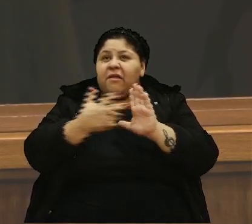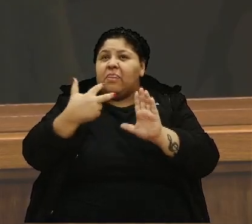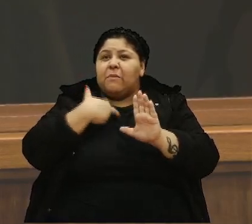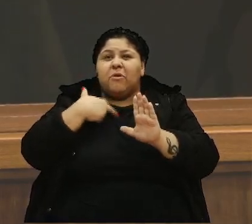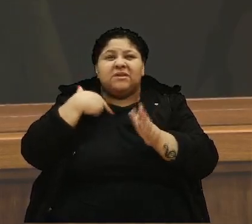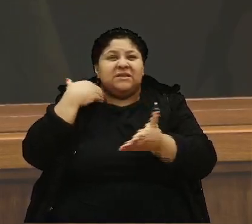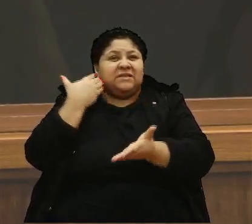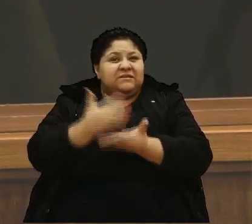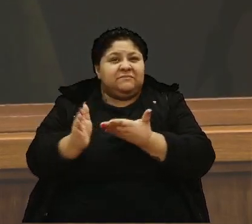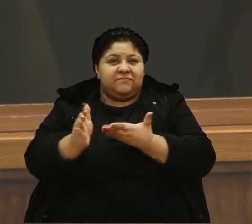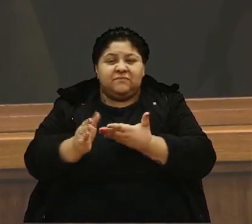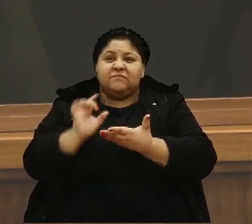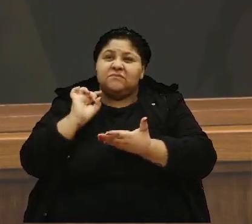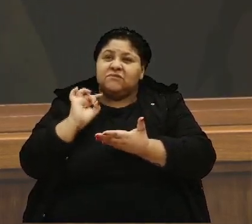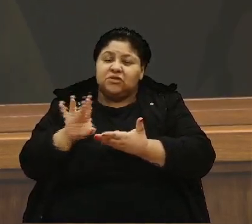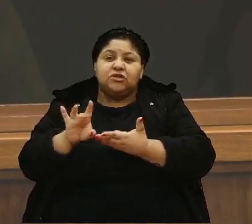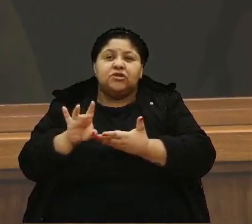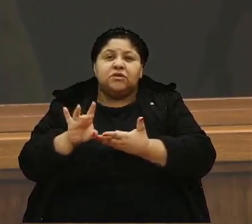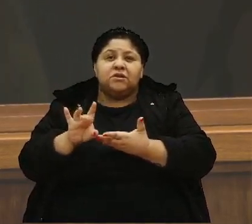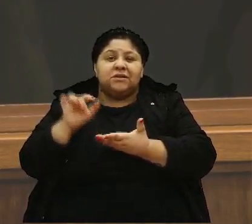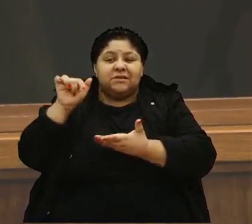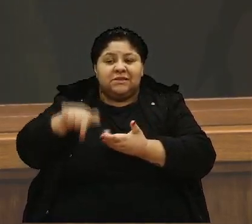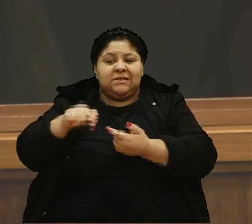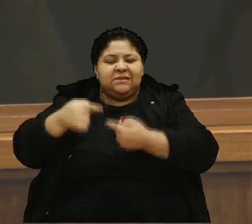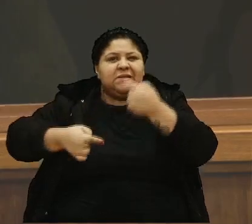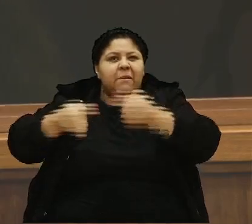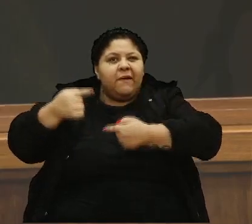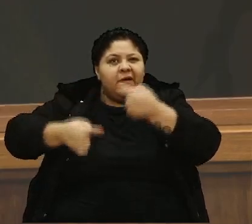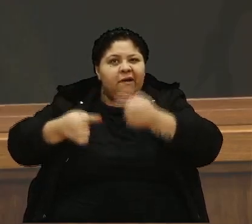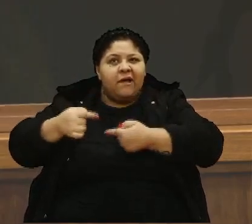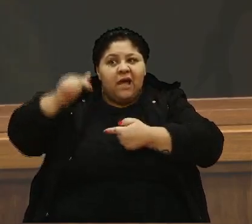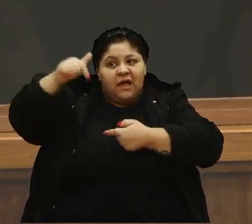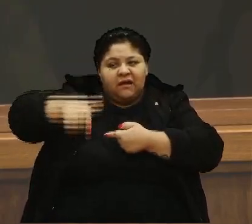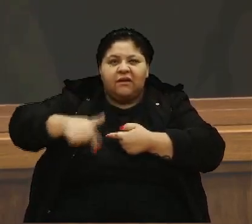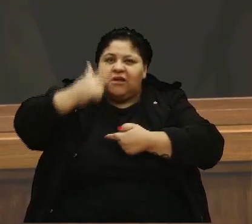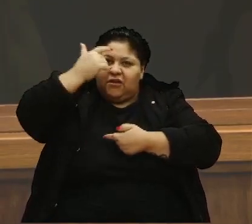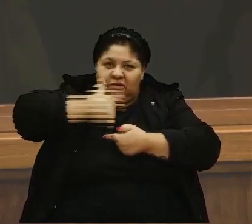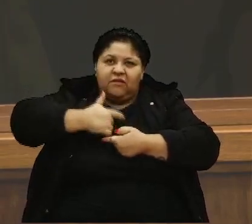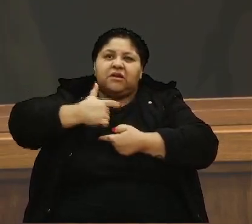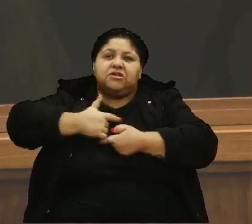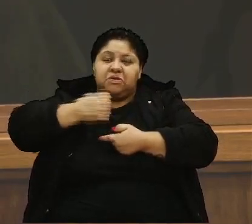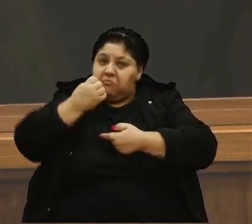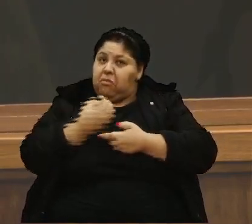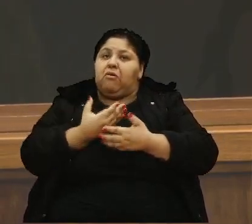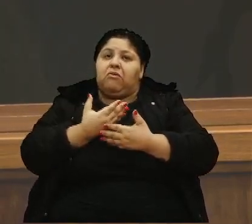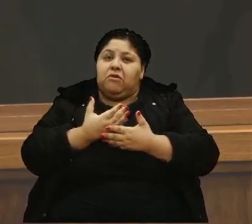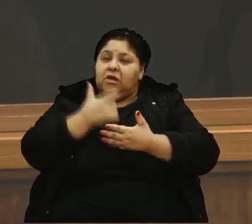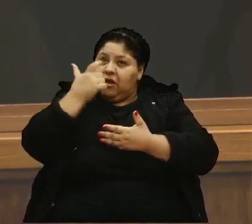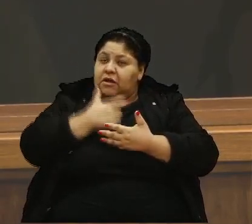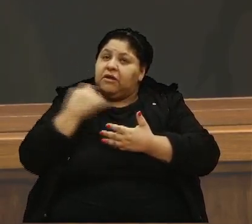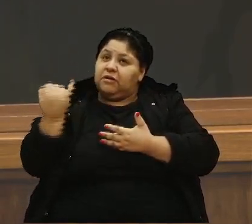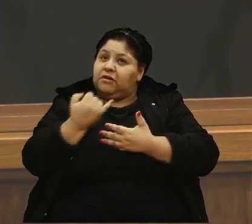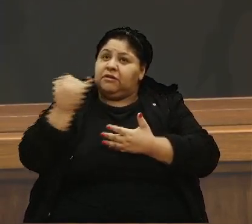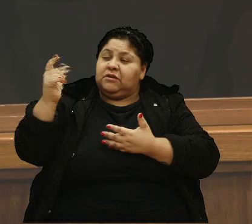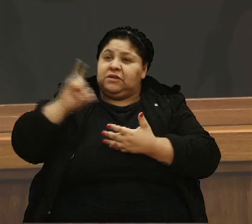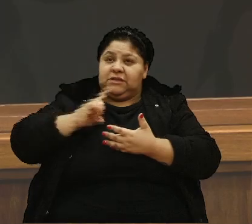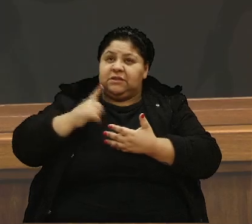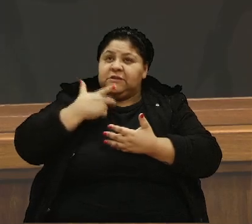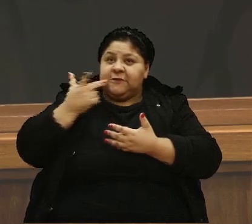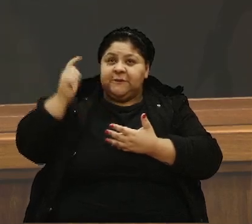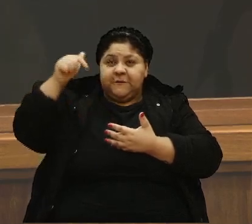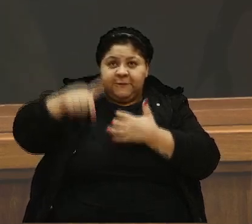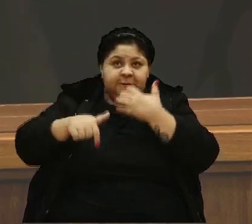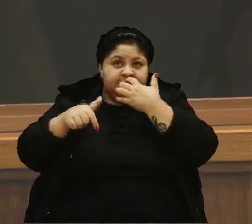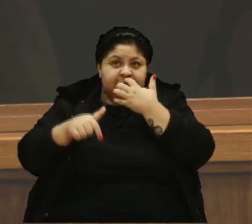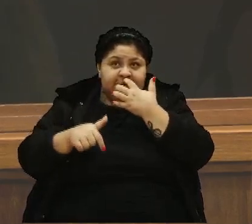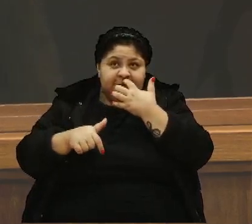perdida. Então, só o fato desse debate vir aqui, eu acho que ele é louvável. Acho importante ter trazido este